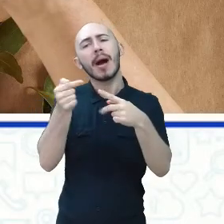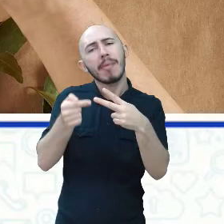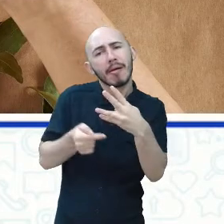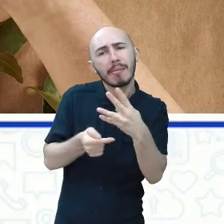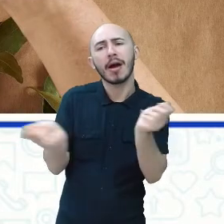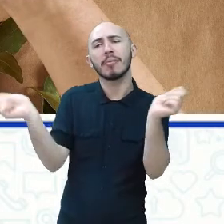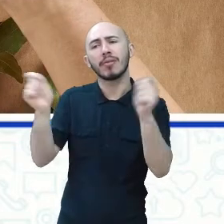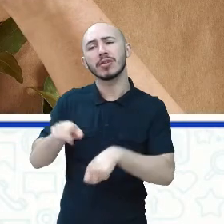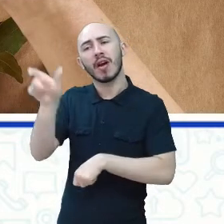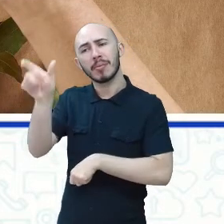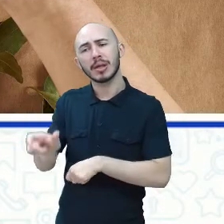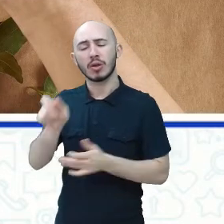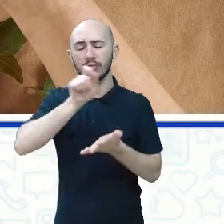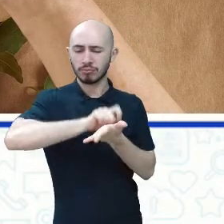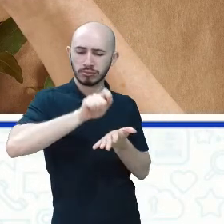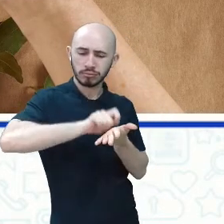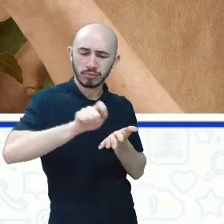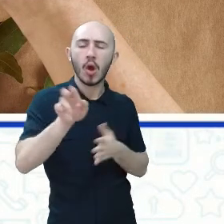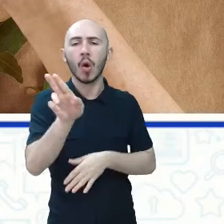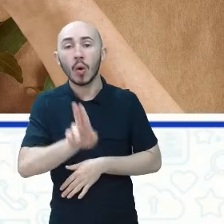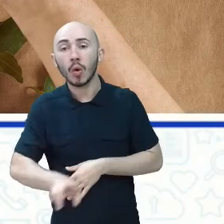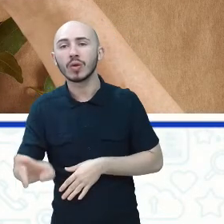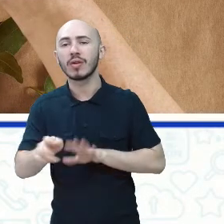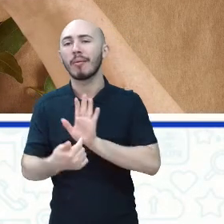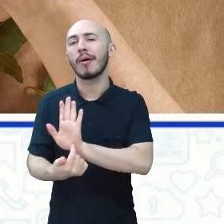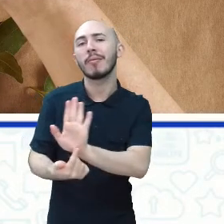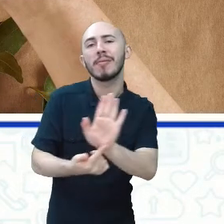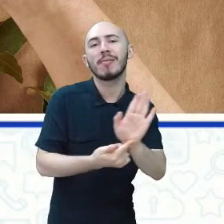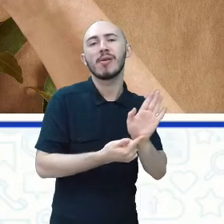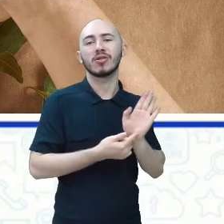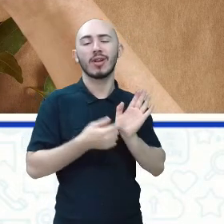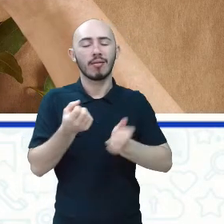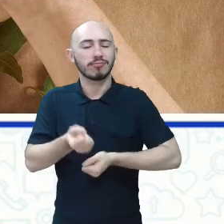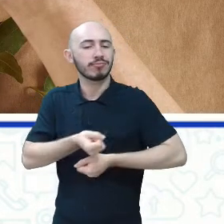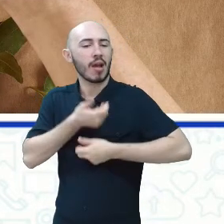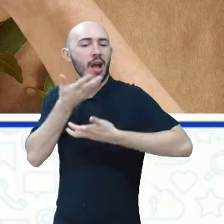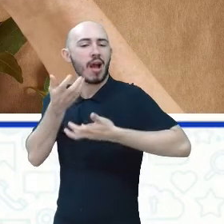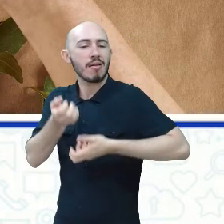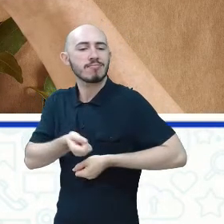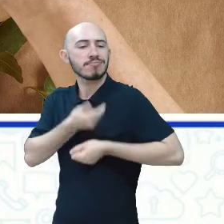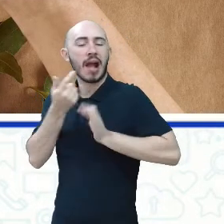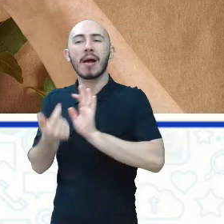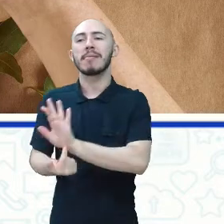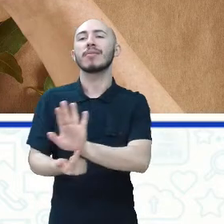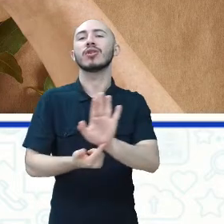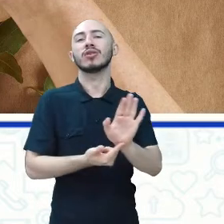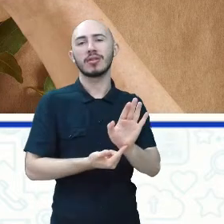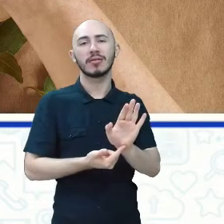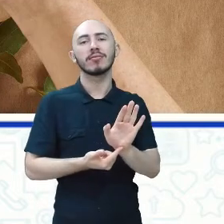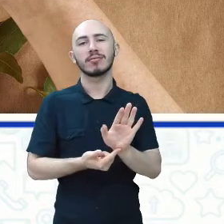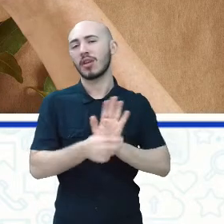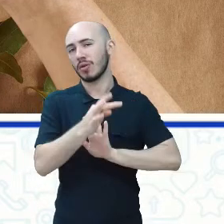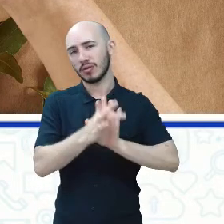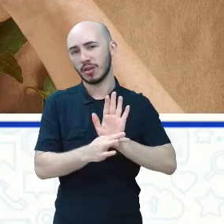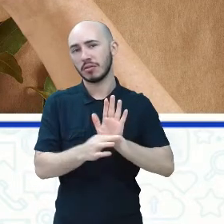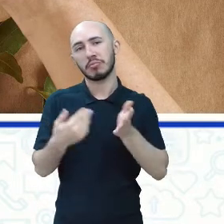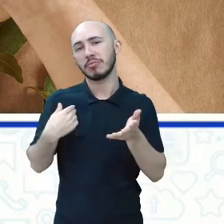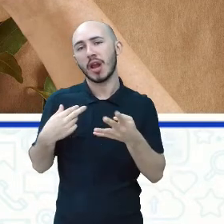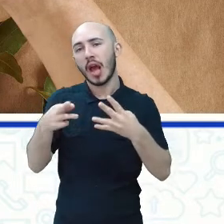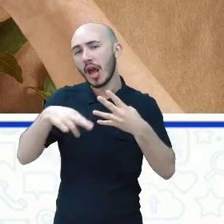ou o escritor usa para dar maior expressividade à sua mensagem. Então, são